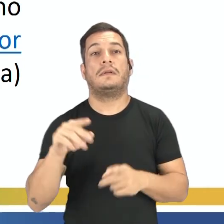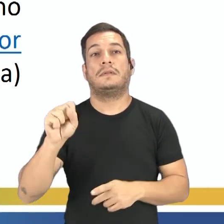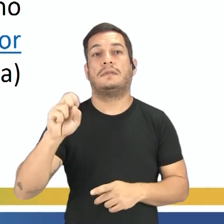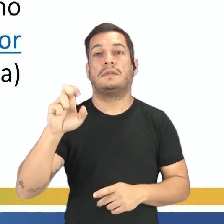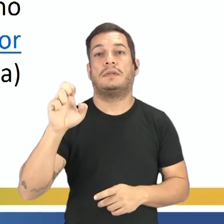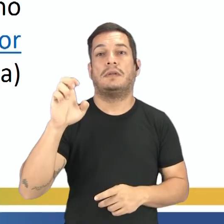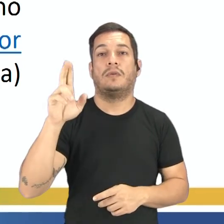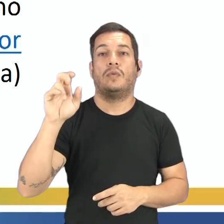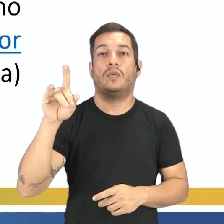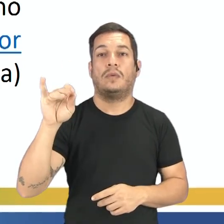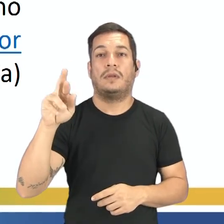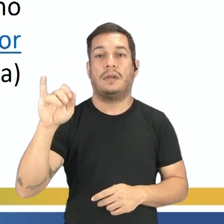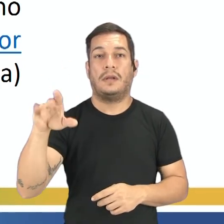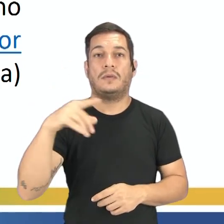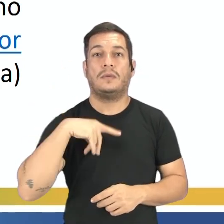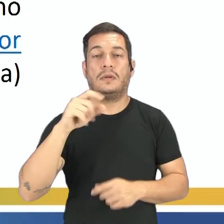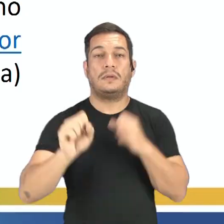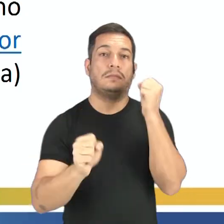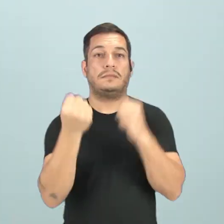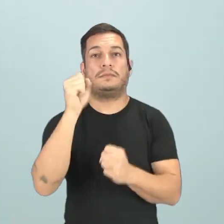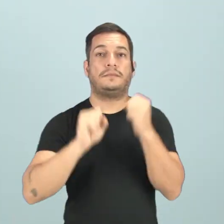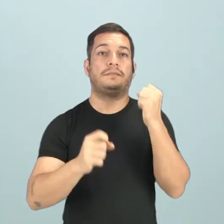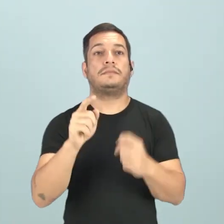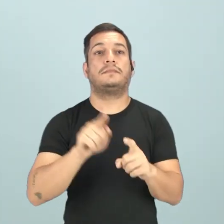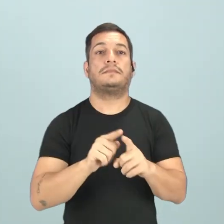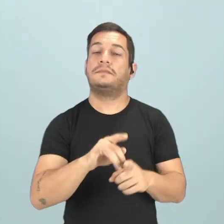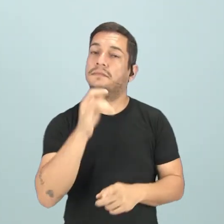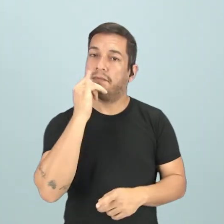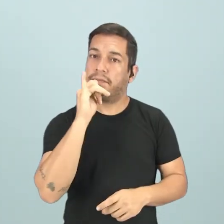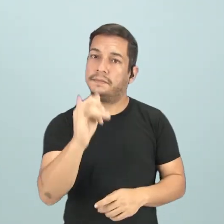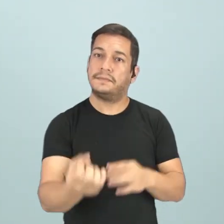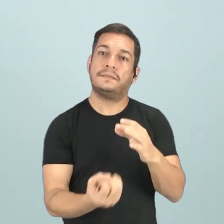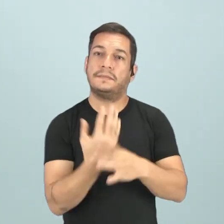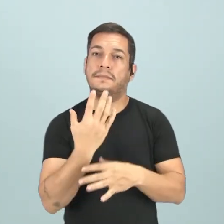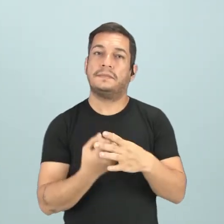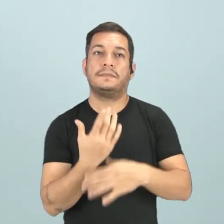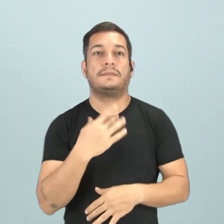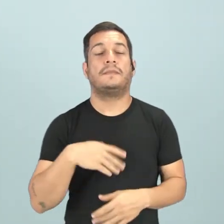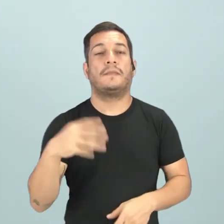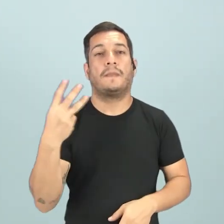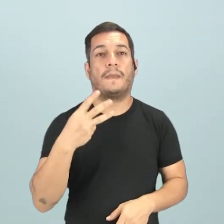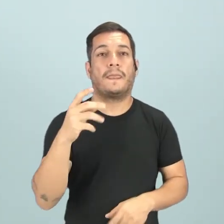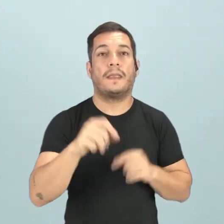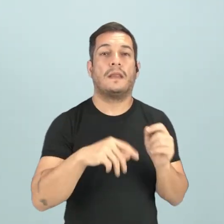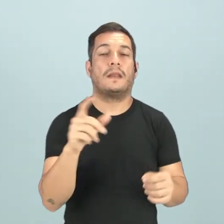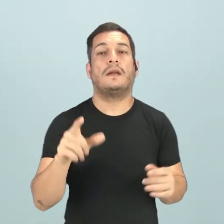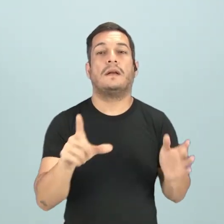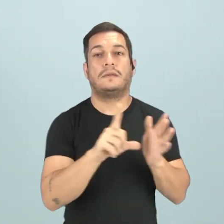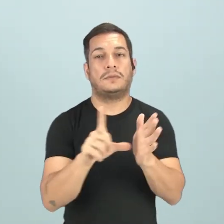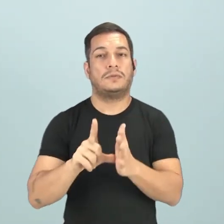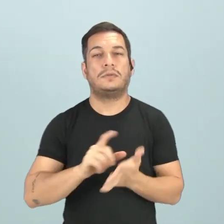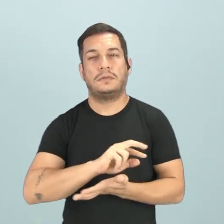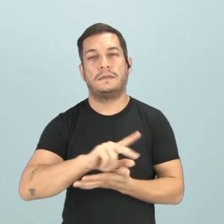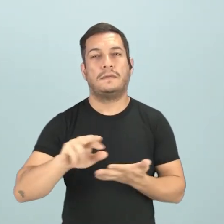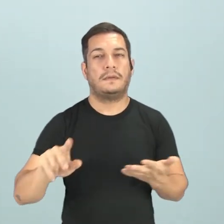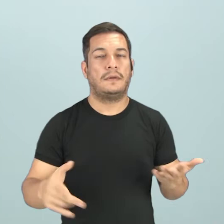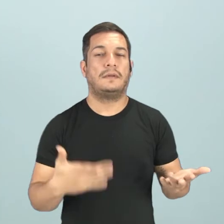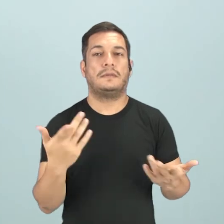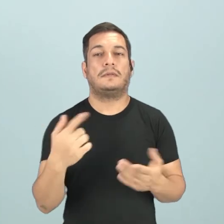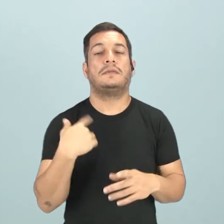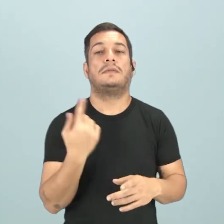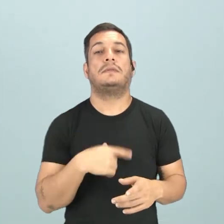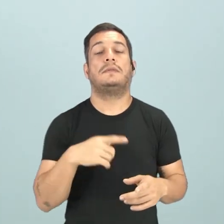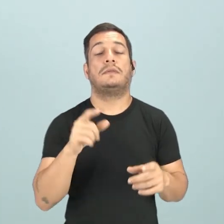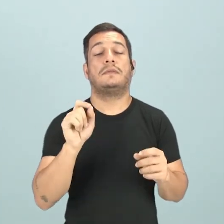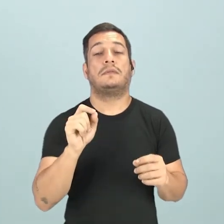secundário, né, que são as indústrias e produção de energia, e o setor terciário, que é o comércio e o serviço. Então, enquanto